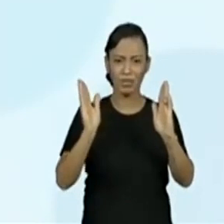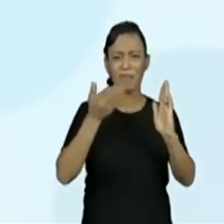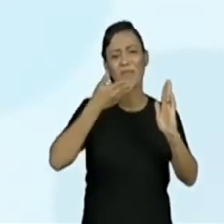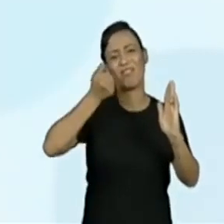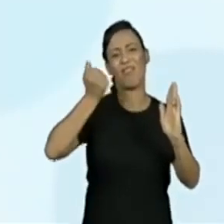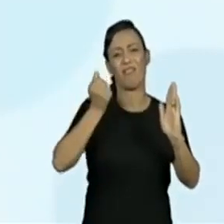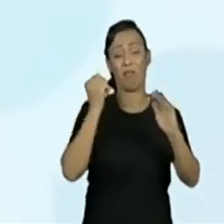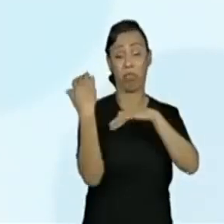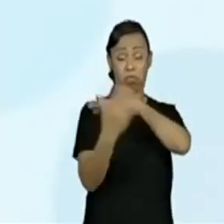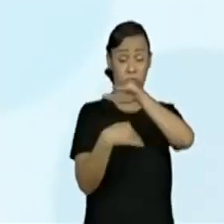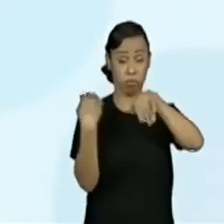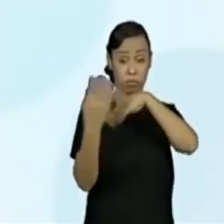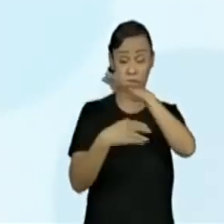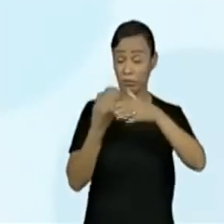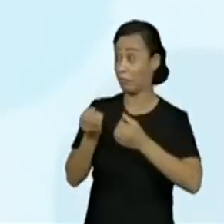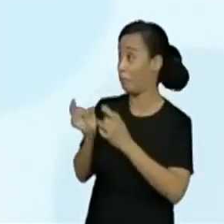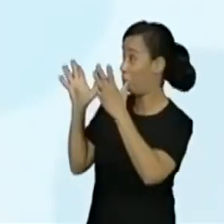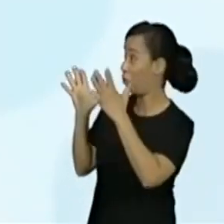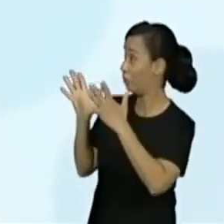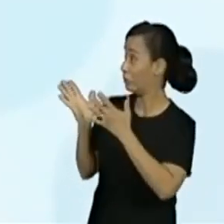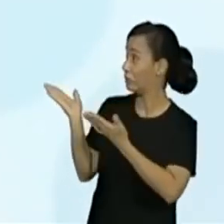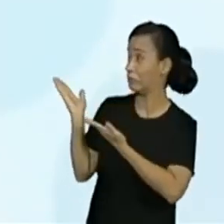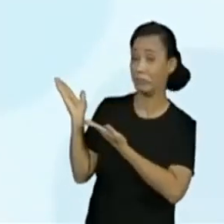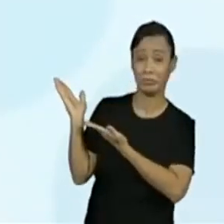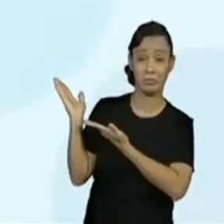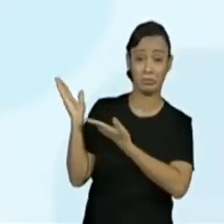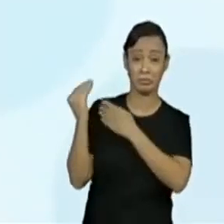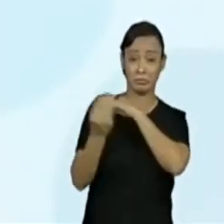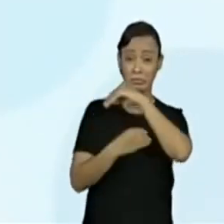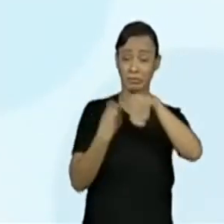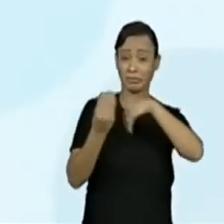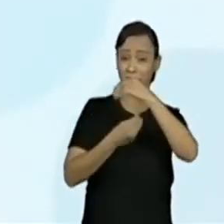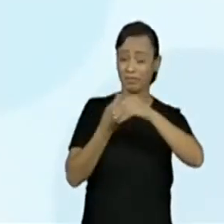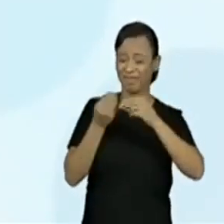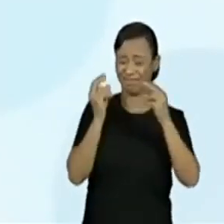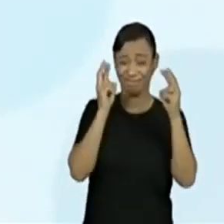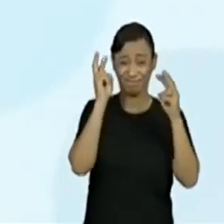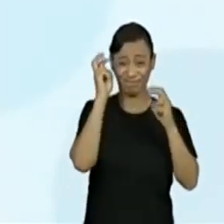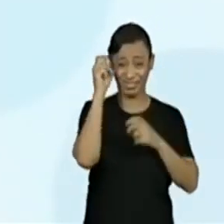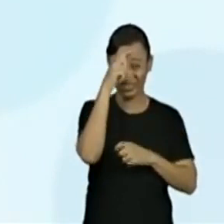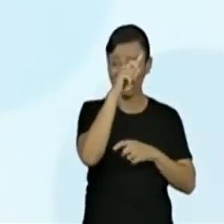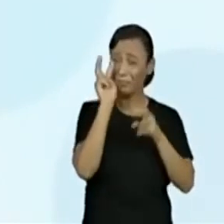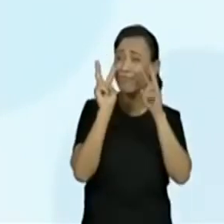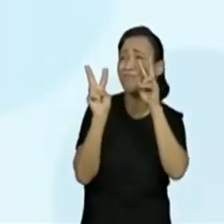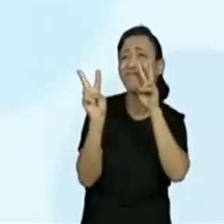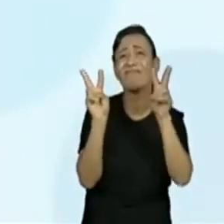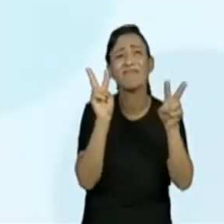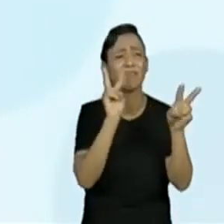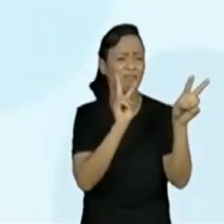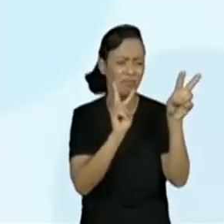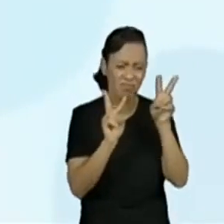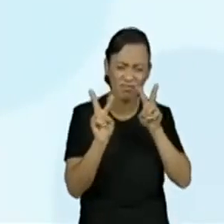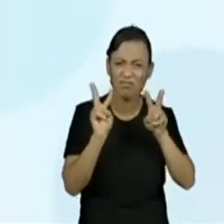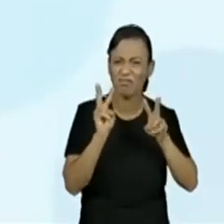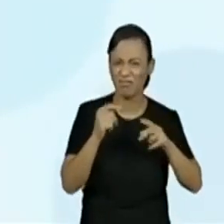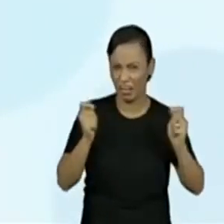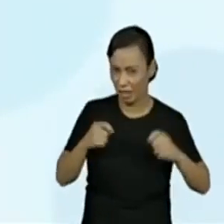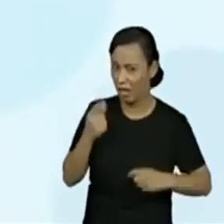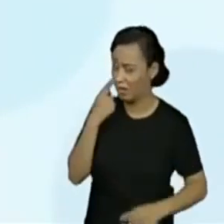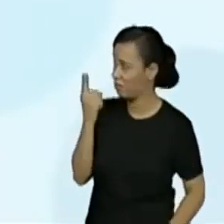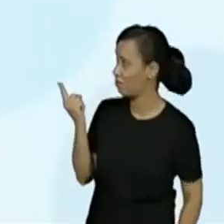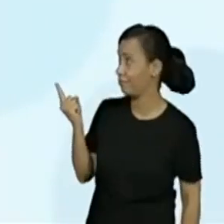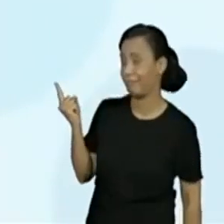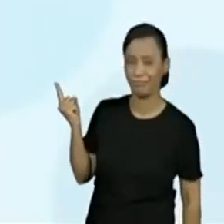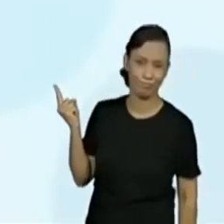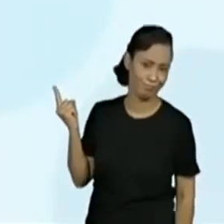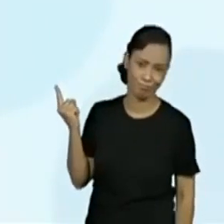é mesmo? Aí nós vemos que eles estão um pouco misturados e fica talvez até difícil de você encontrar um determinado número.